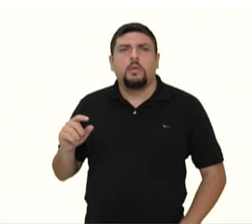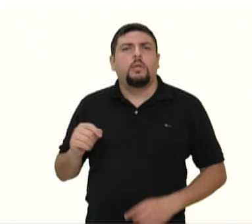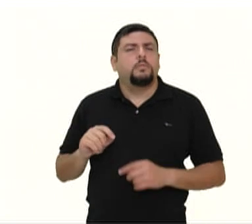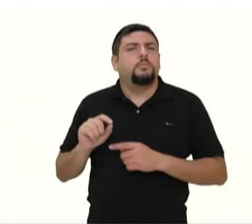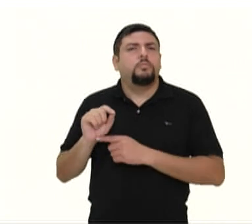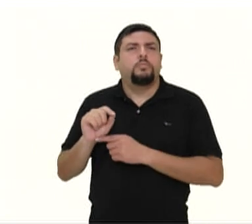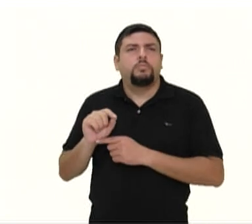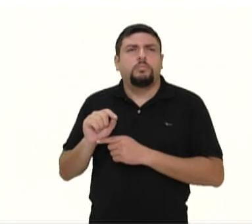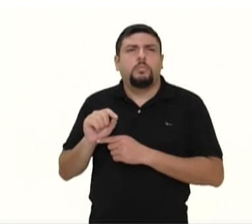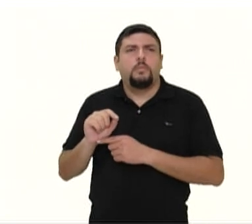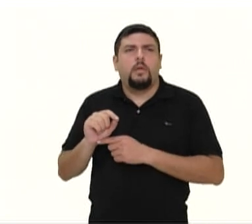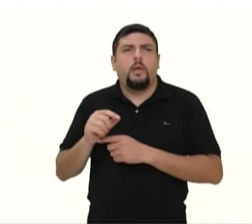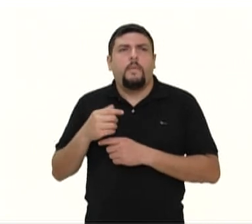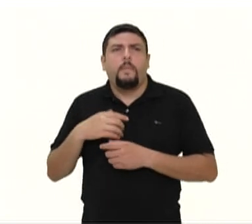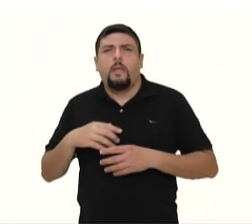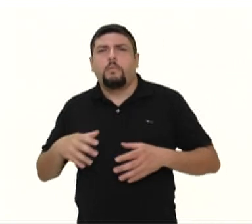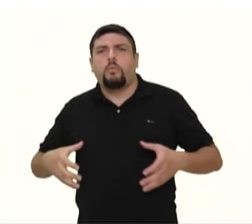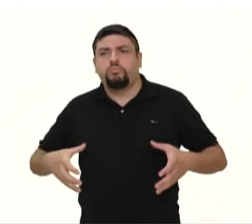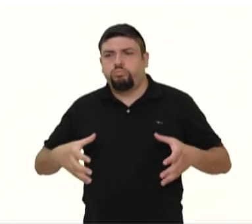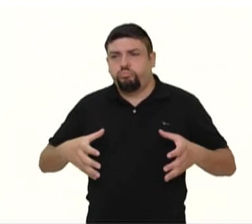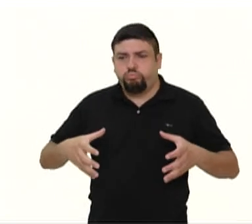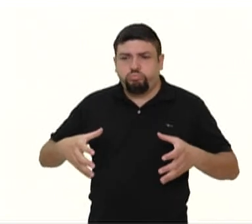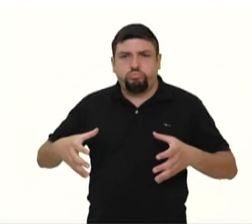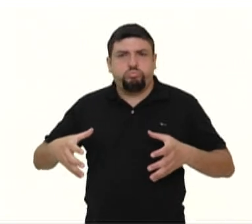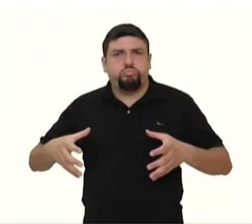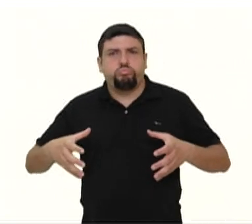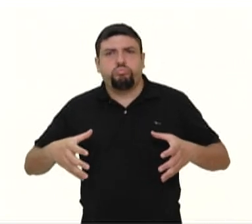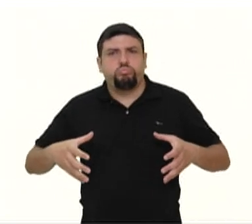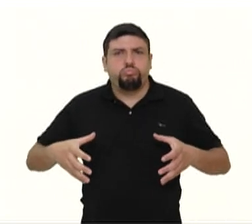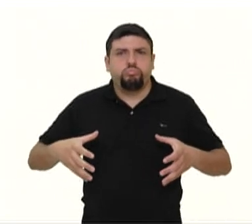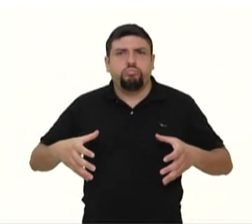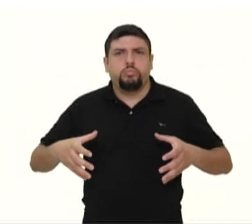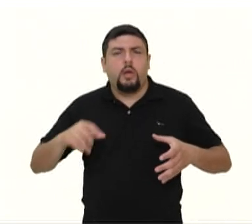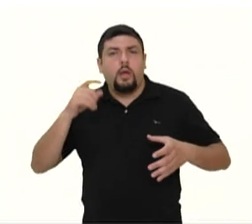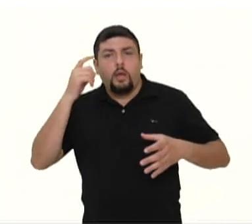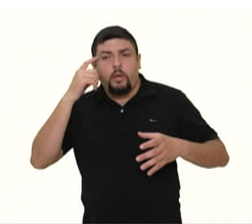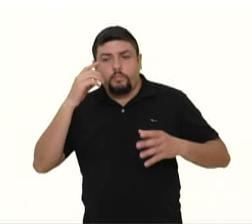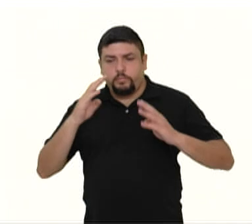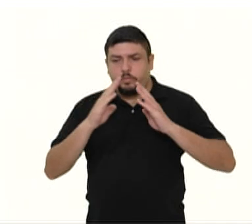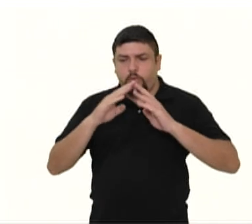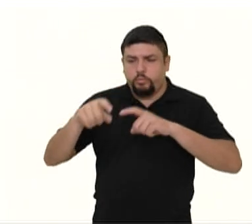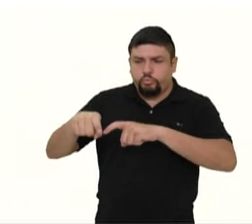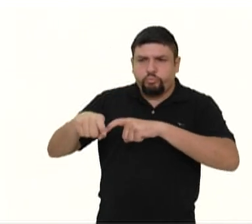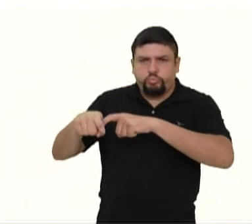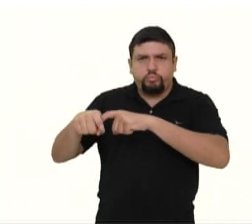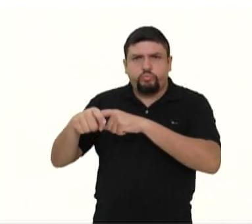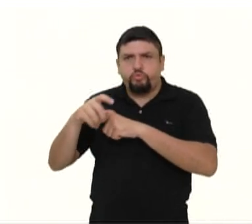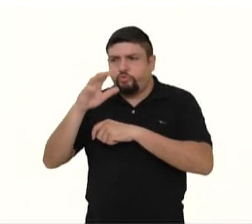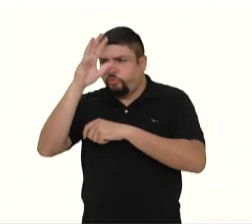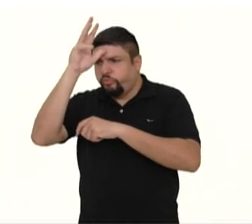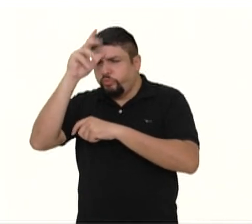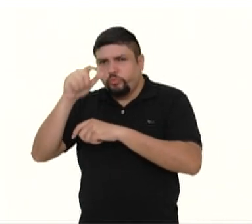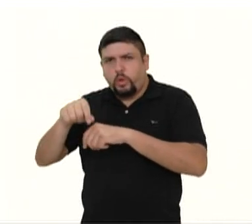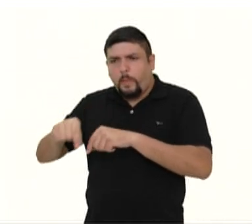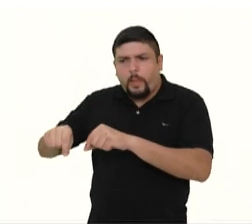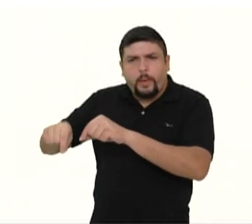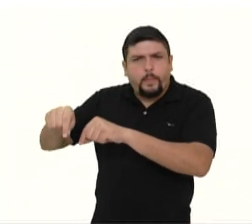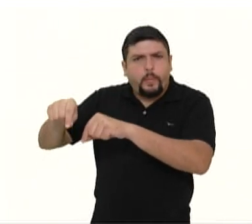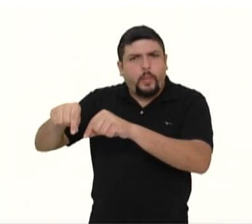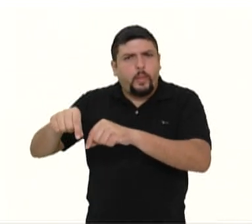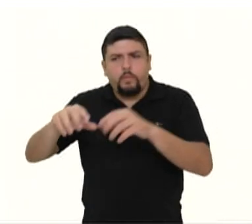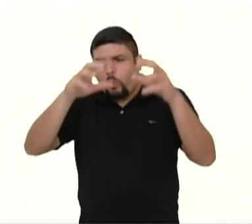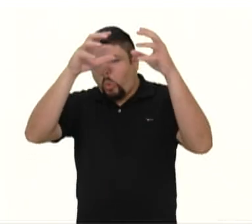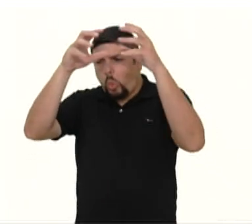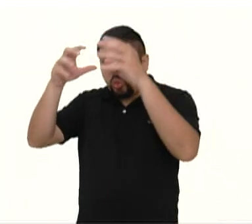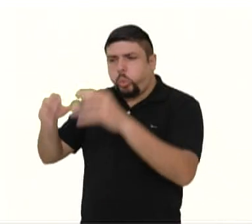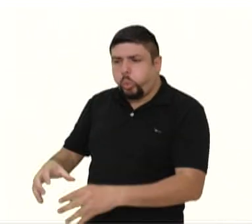achou que fosse o Sputnik, que deveria ter caído no galinheiro dele, destruído o galinheiro dele. uma imagem